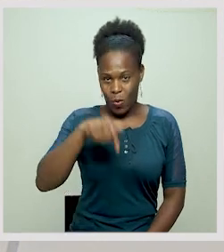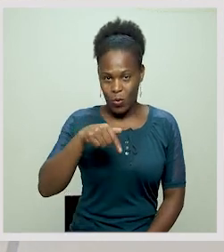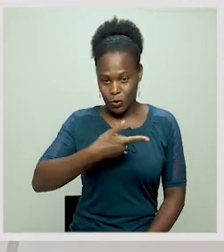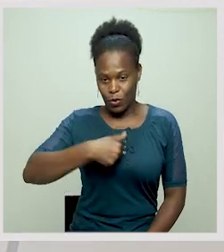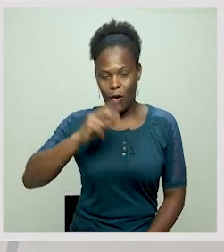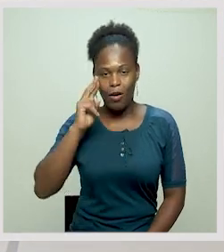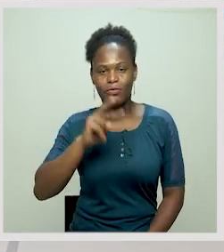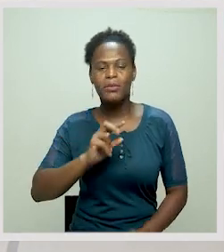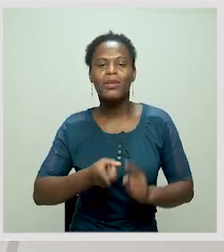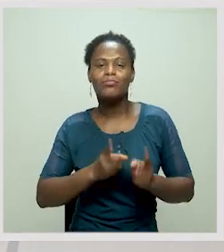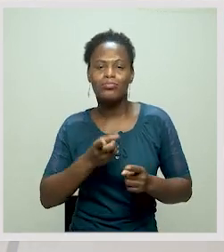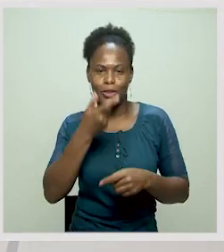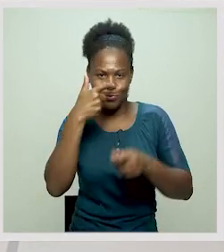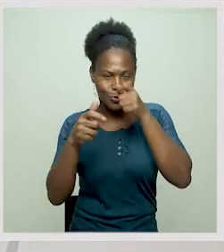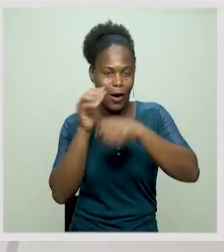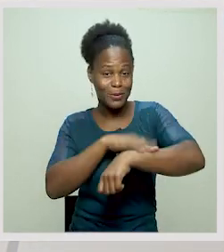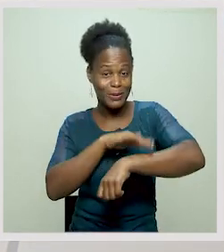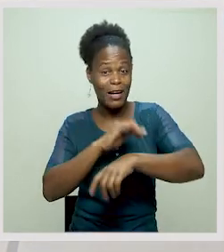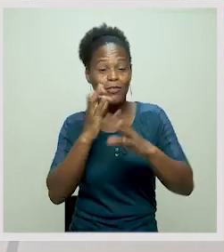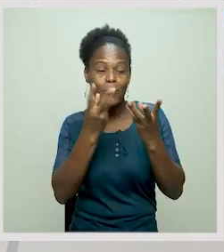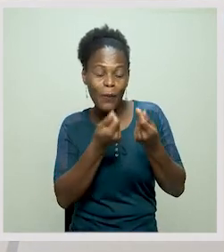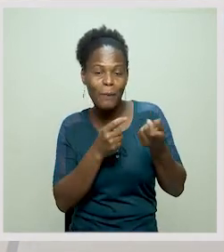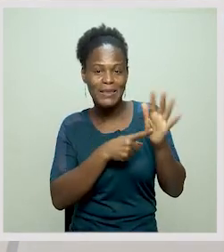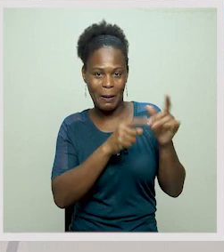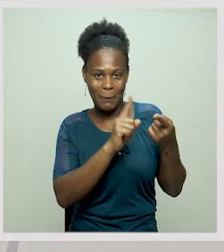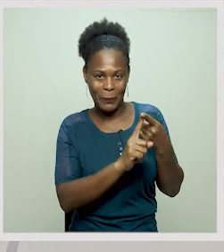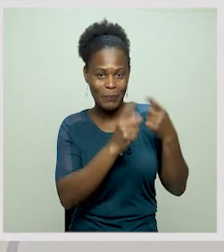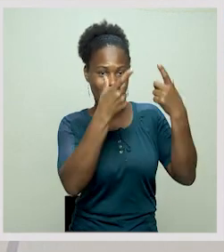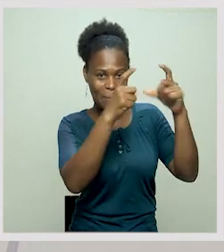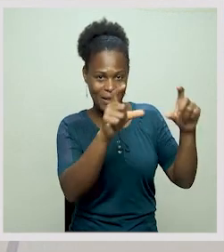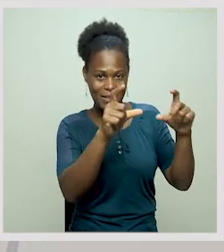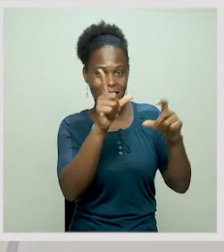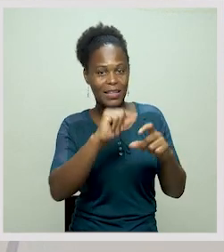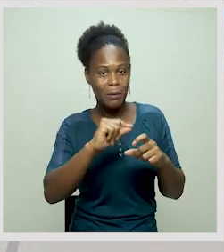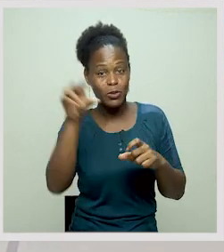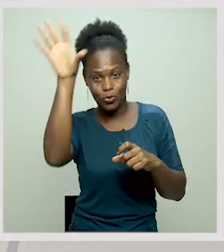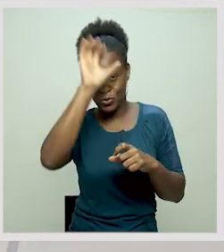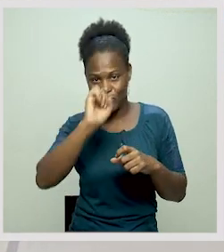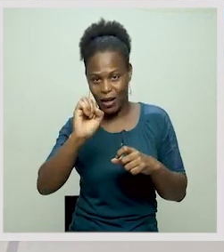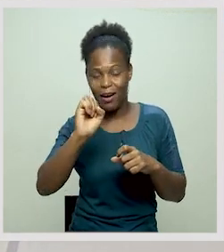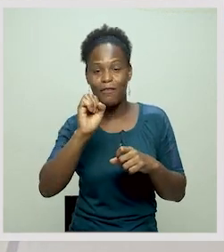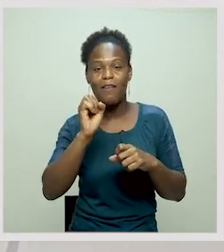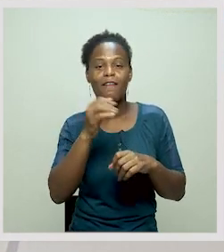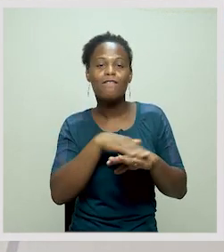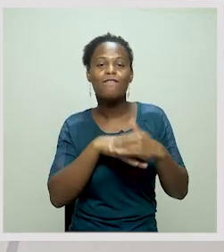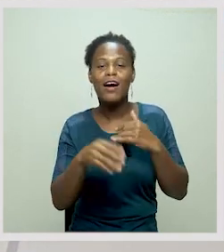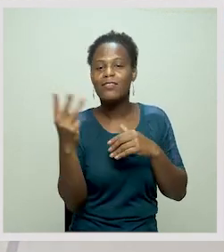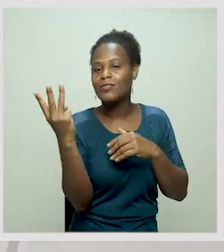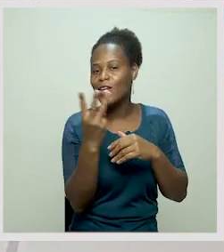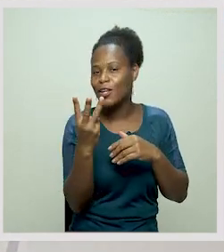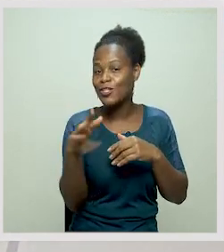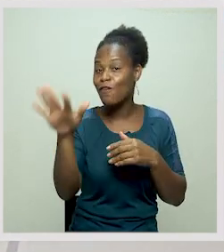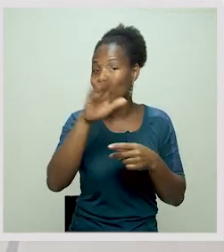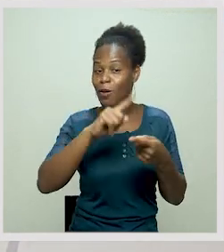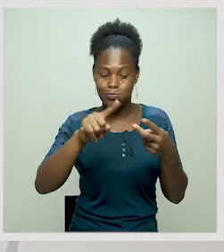Hoje nós vimos que os agentes econômicos, nomeadamente as empresas e o Estado, fazem